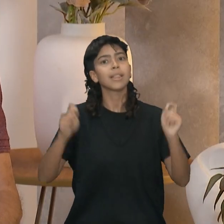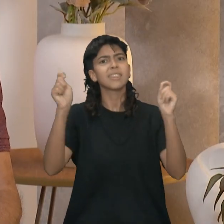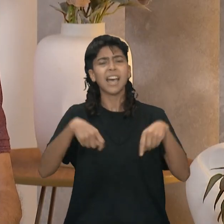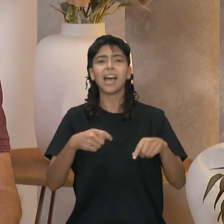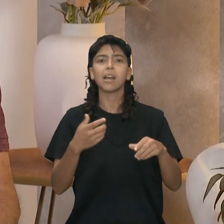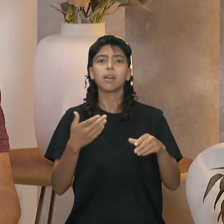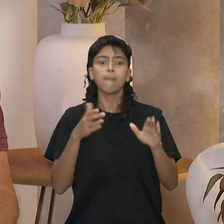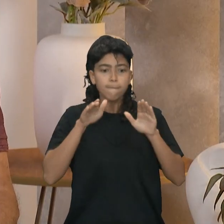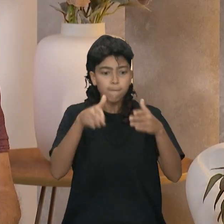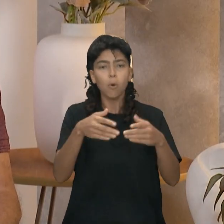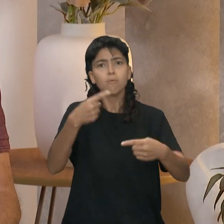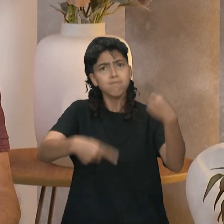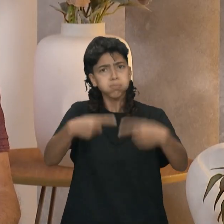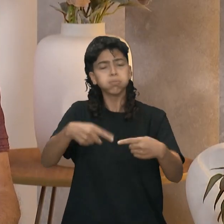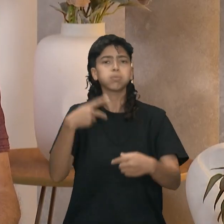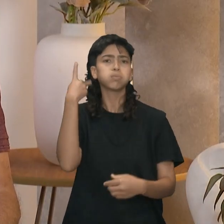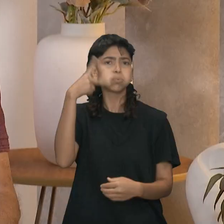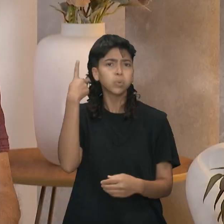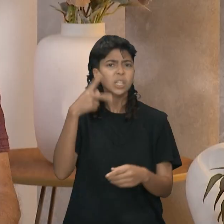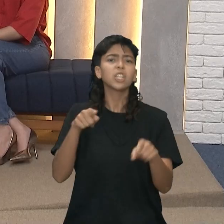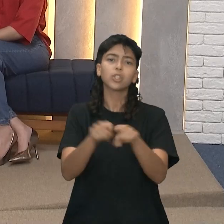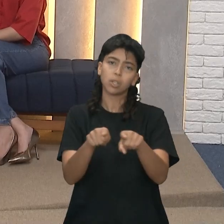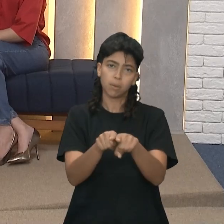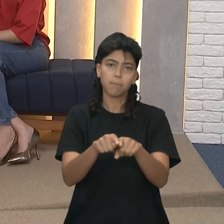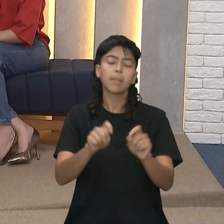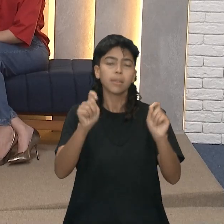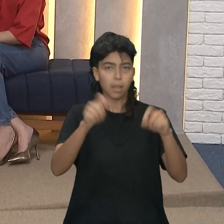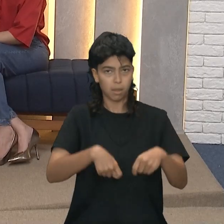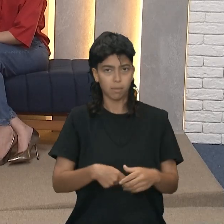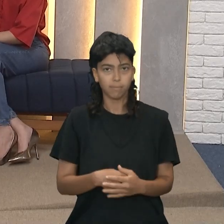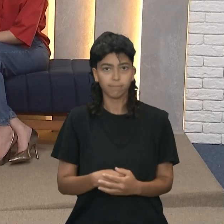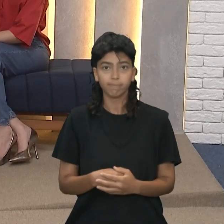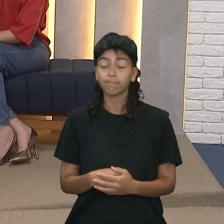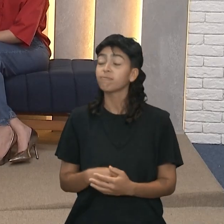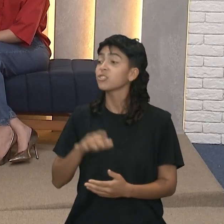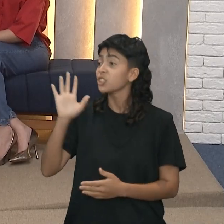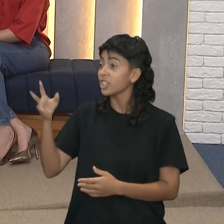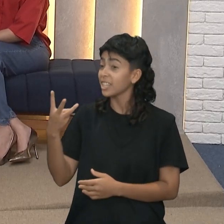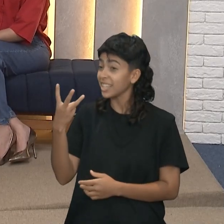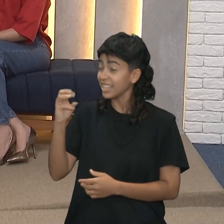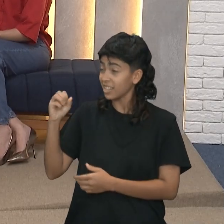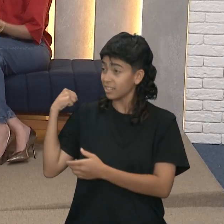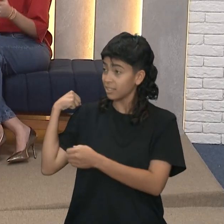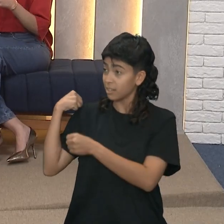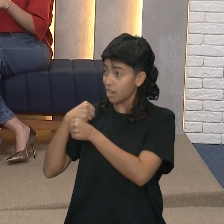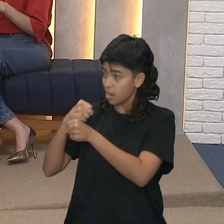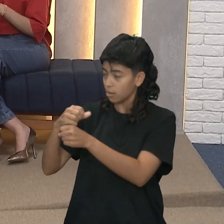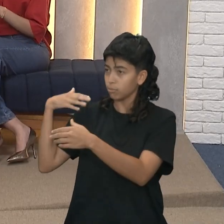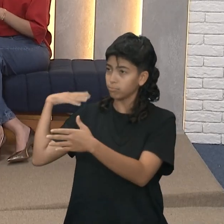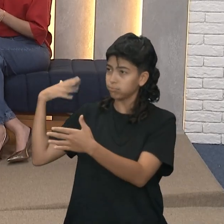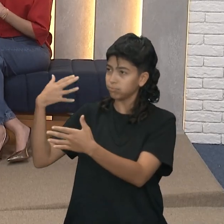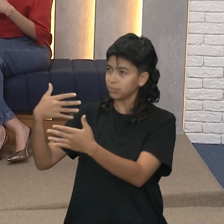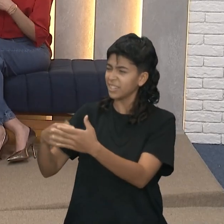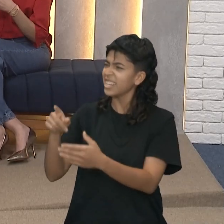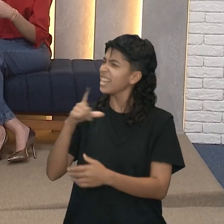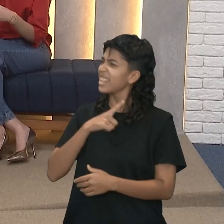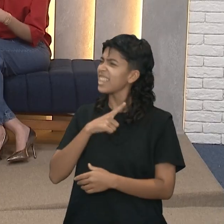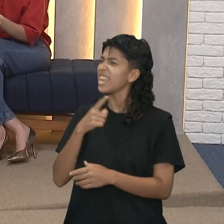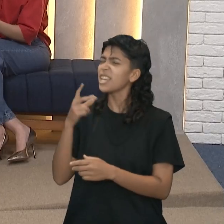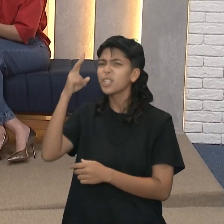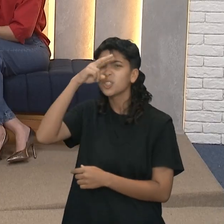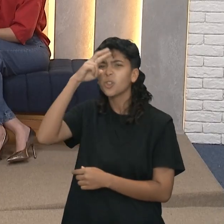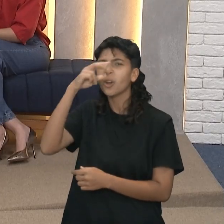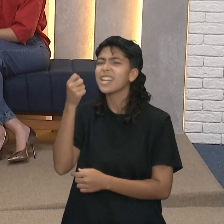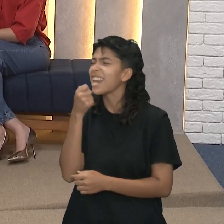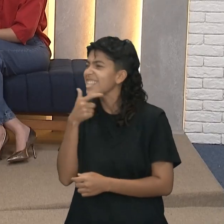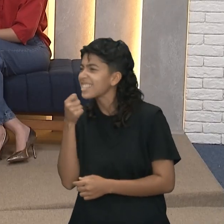sociais e políticos do país. Professor, são 30 anos de história. Teve alguma história engraçada, algo marcante